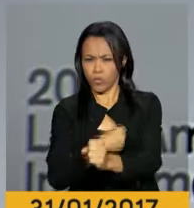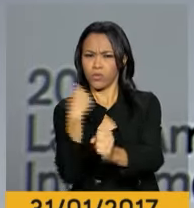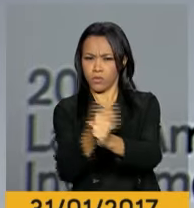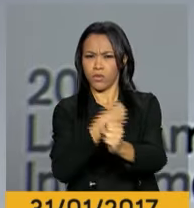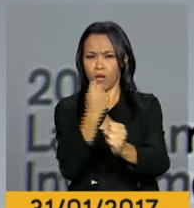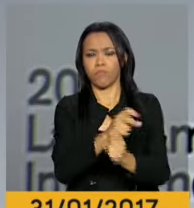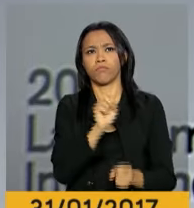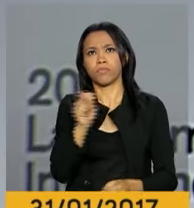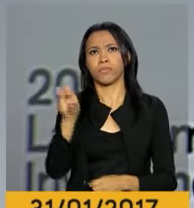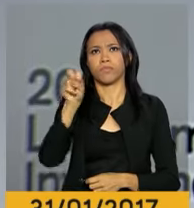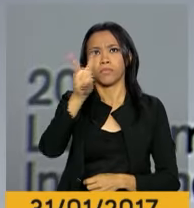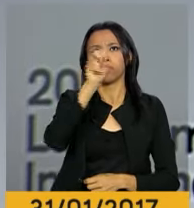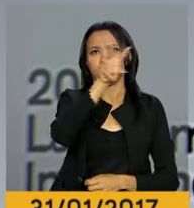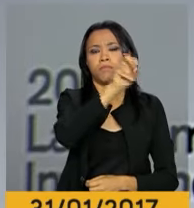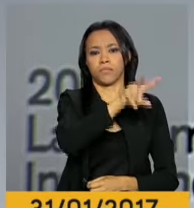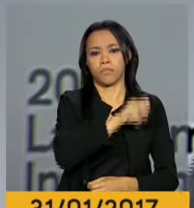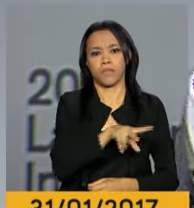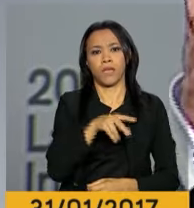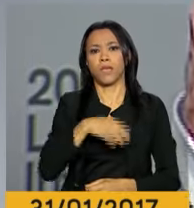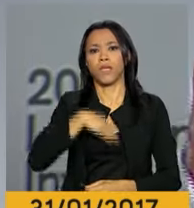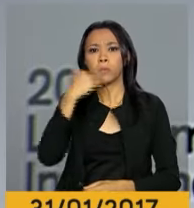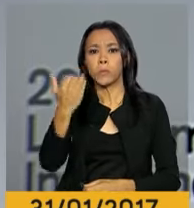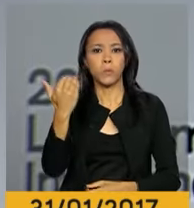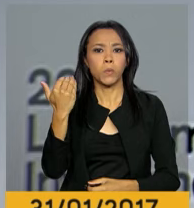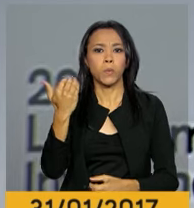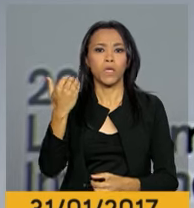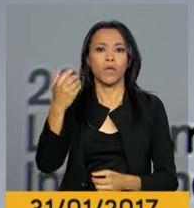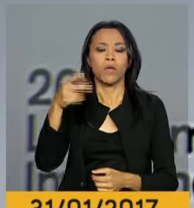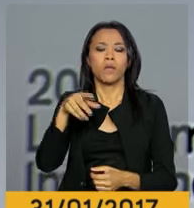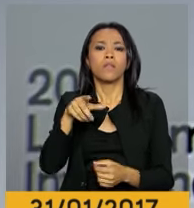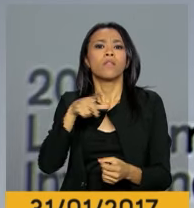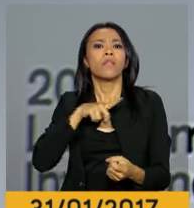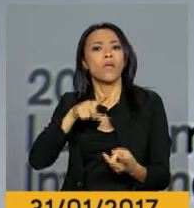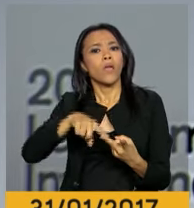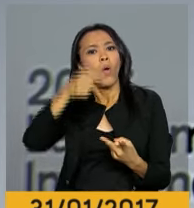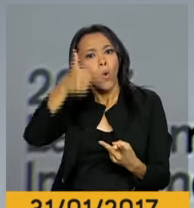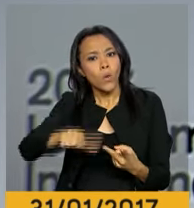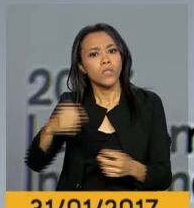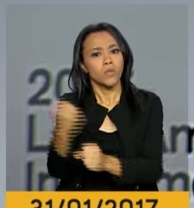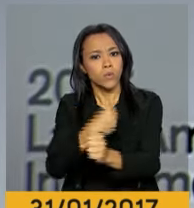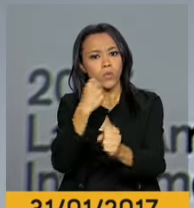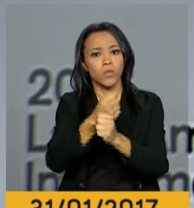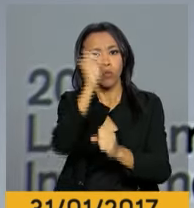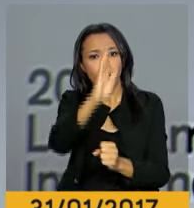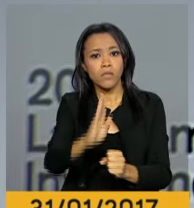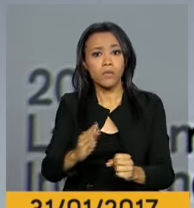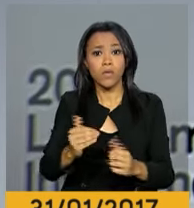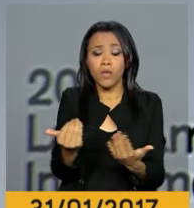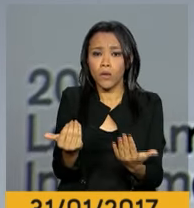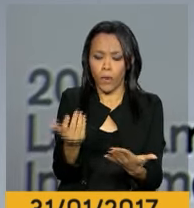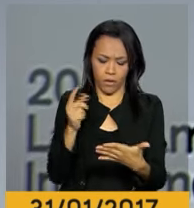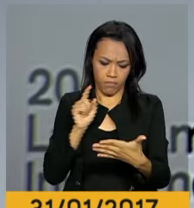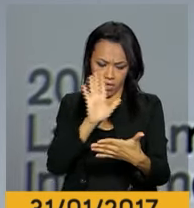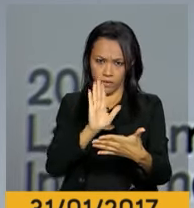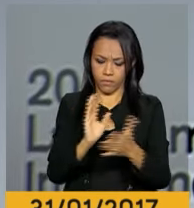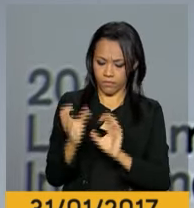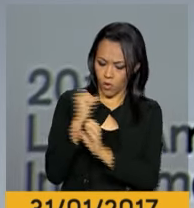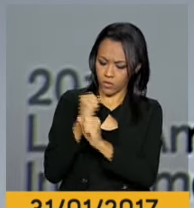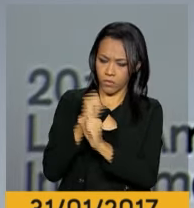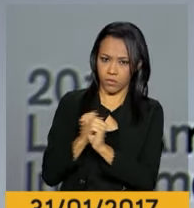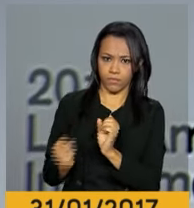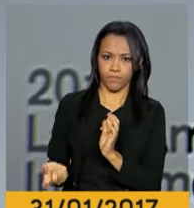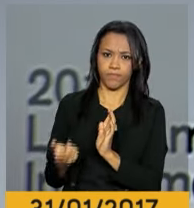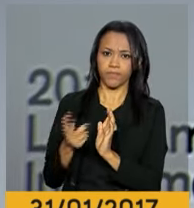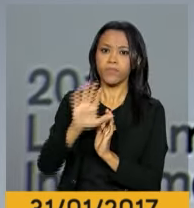até que exigem pequeno valor mas também de obras vultosas no nosso país E lá nós detectamos o seguinte